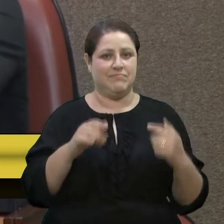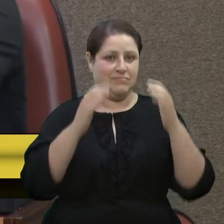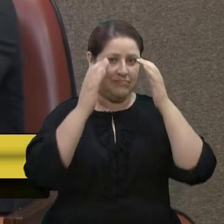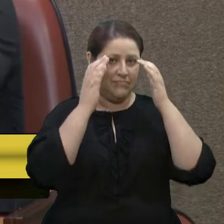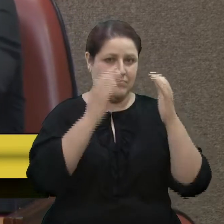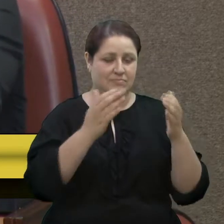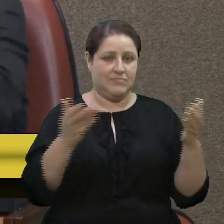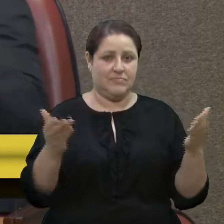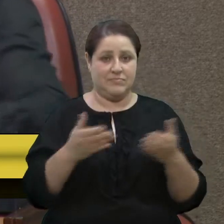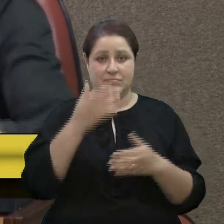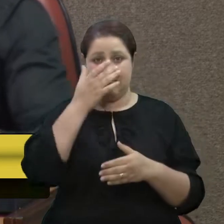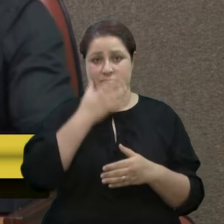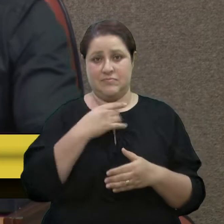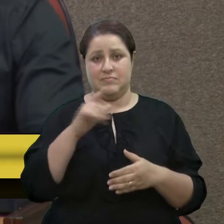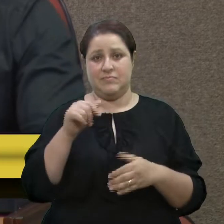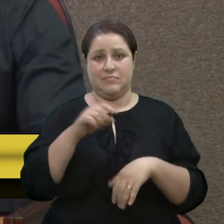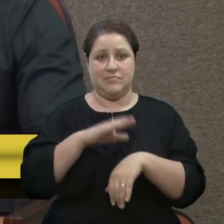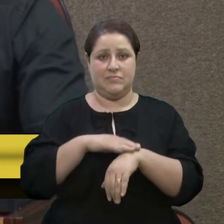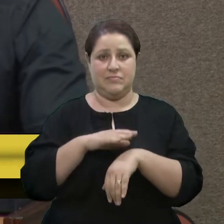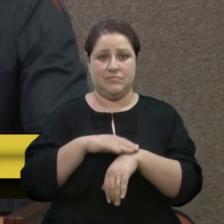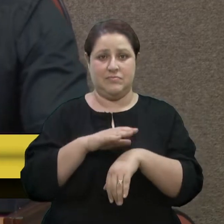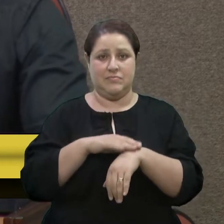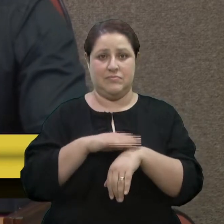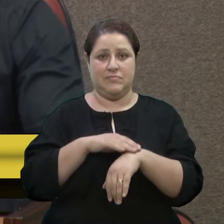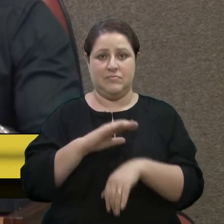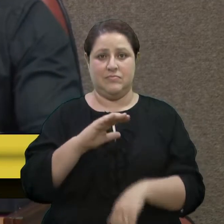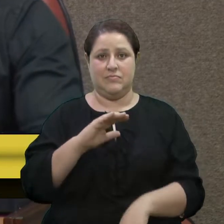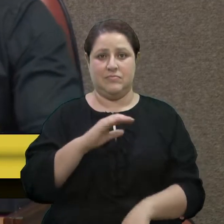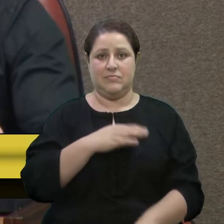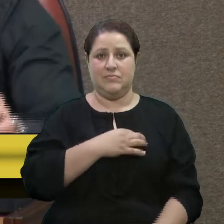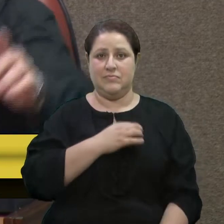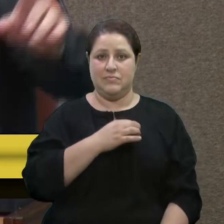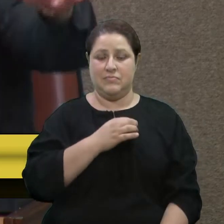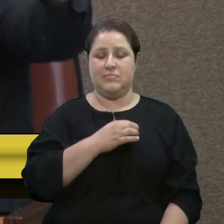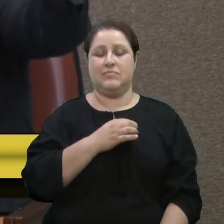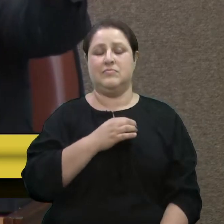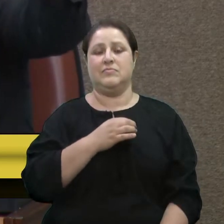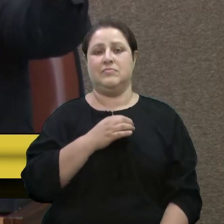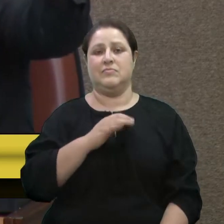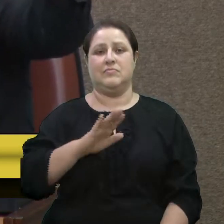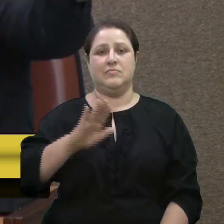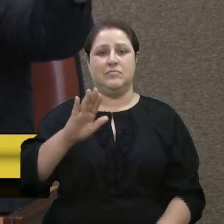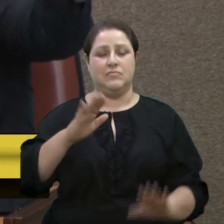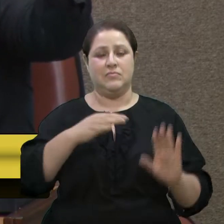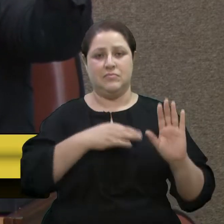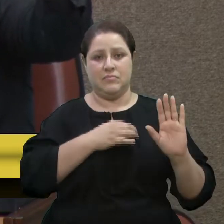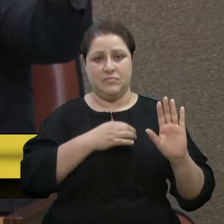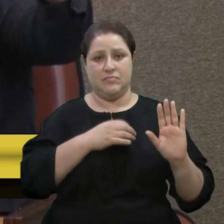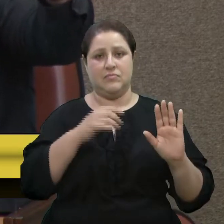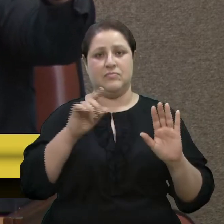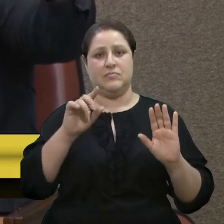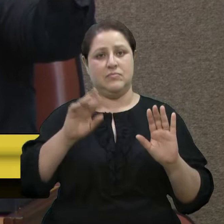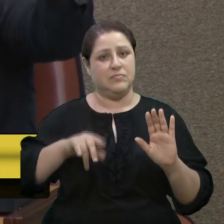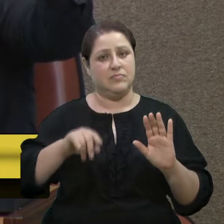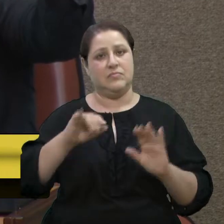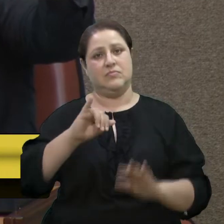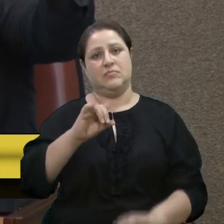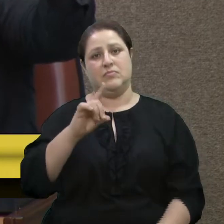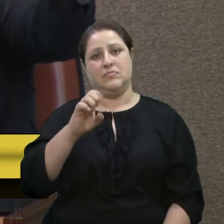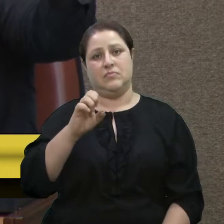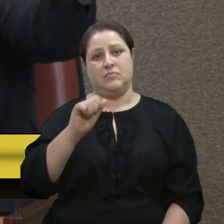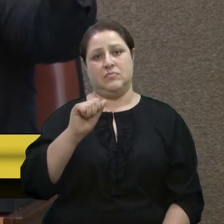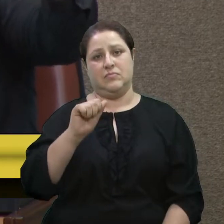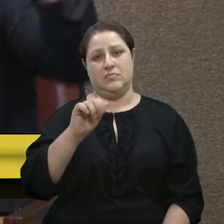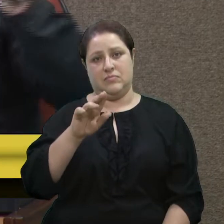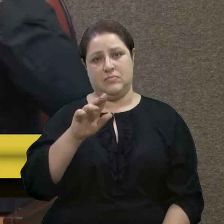que a candidatura foi em um momento que não era o ideal. Peço que mostre para o pessoal em casa o que eu estou